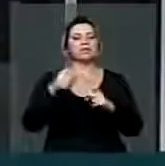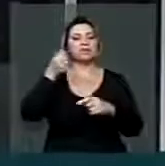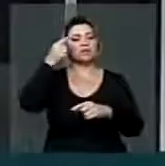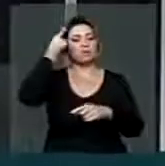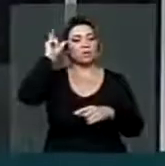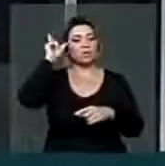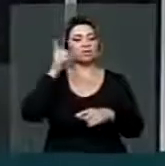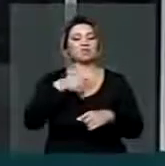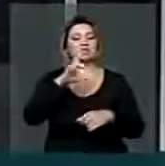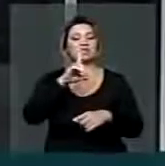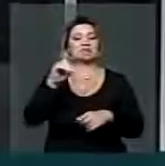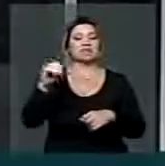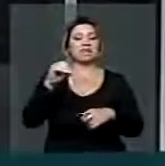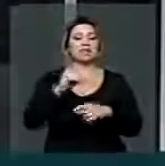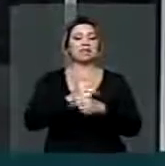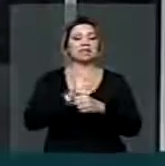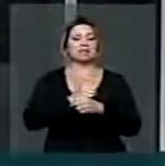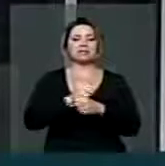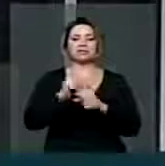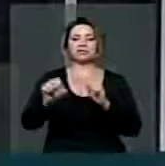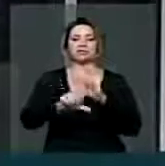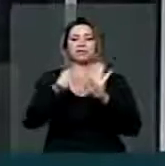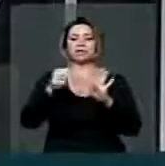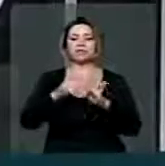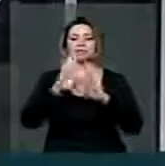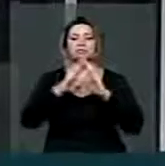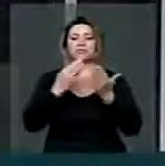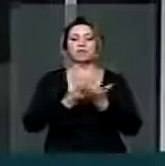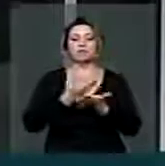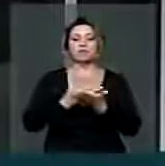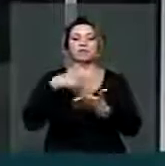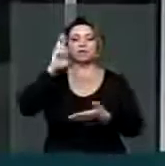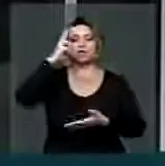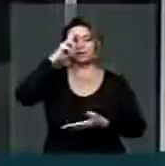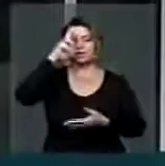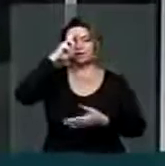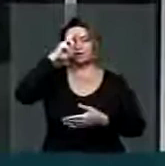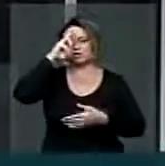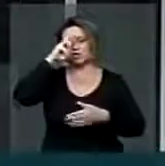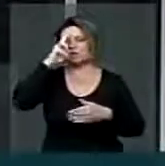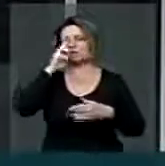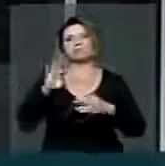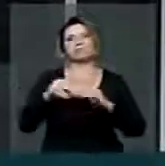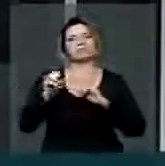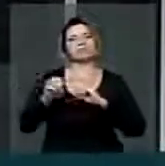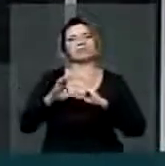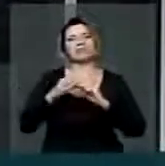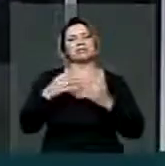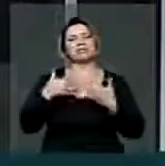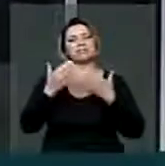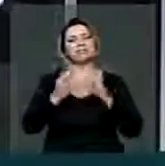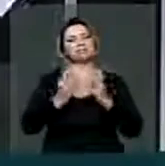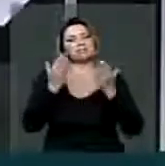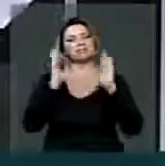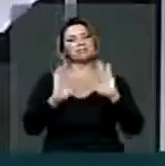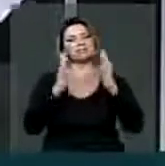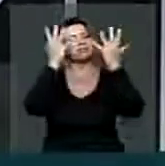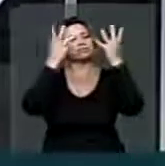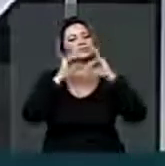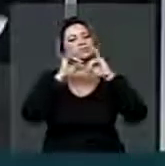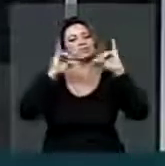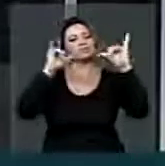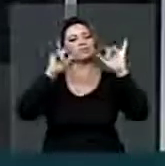É a primeira escola pública do município, tem uma história da educação Recebam a minha homenagem e peço que seja